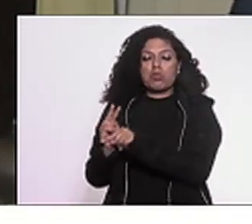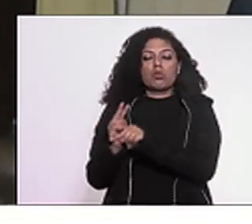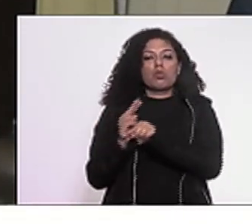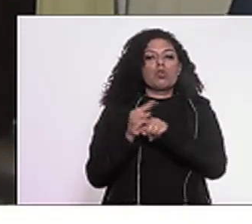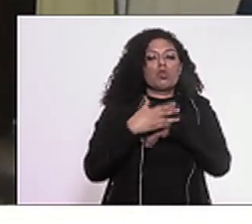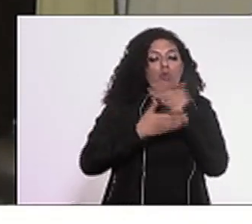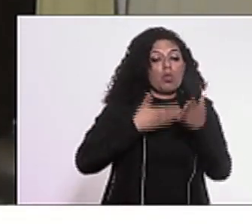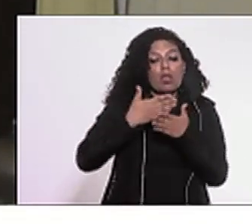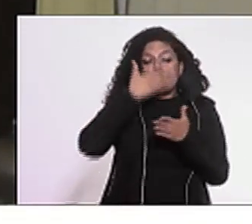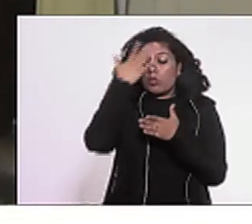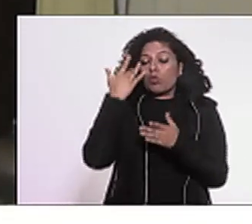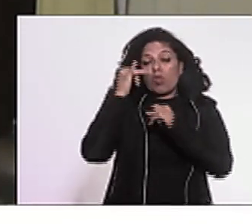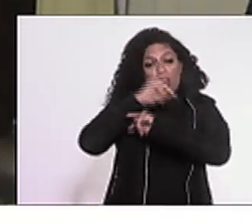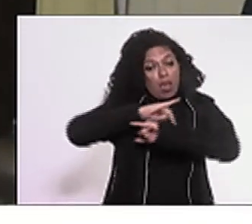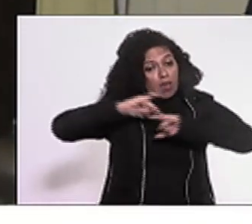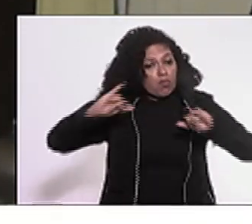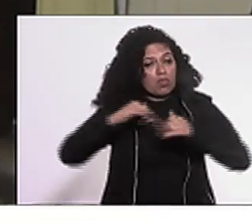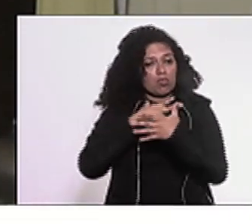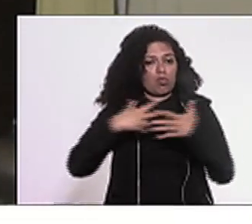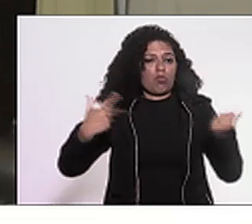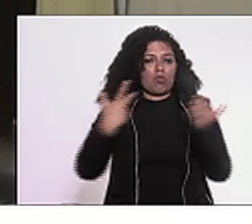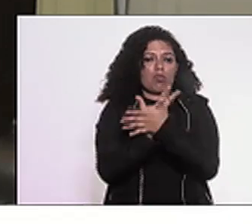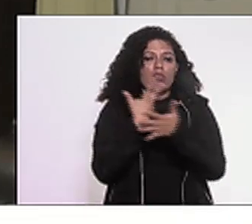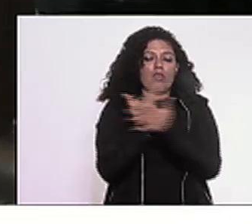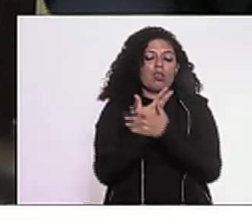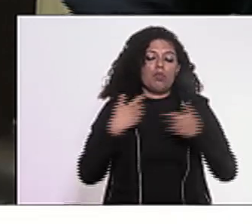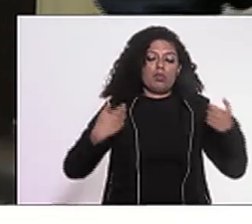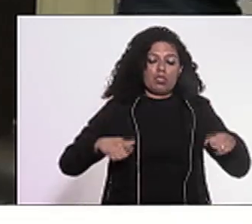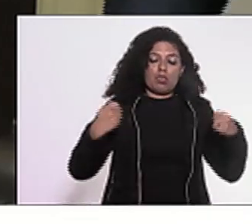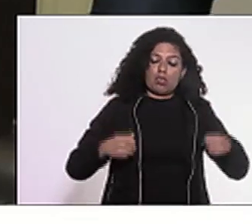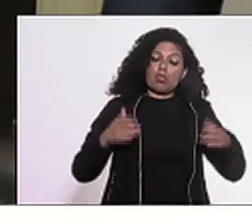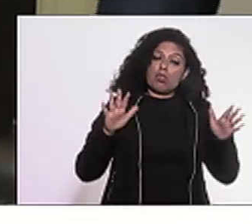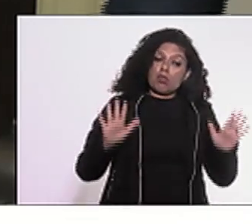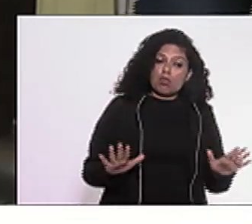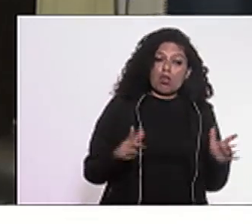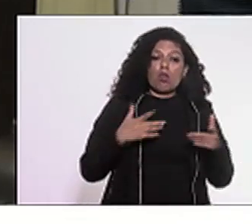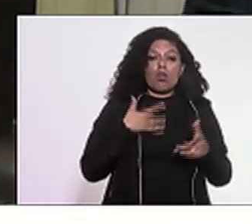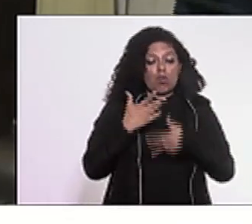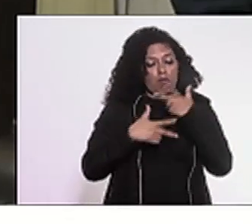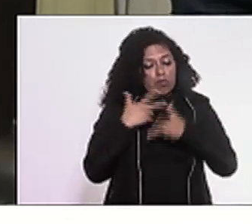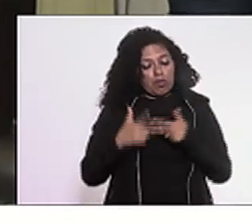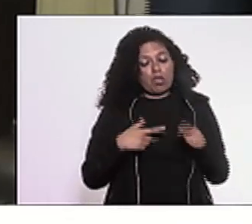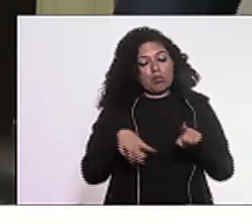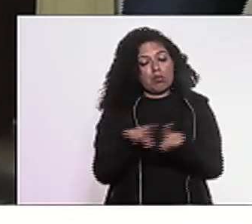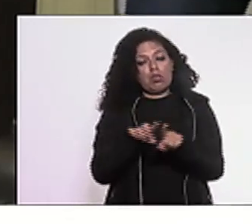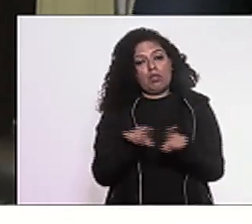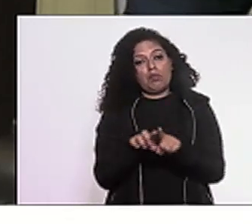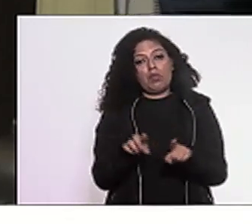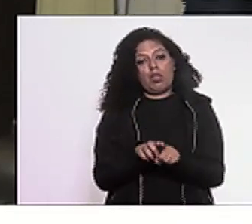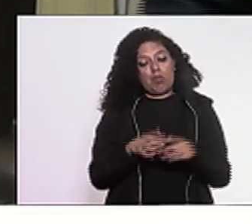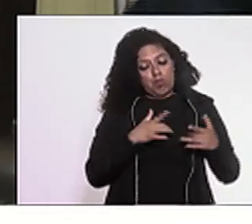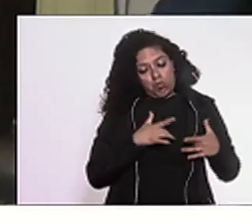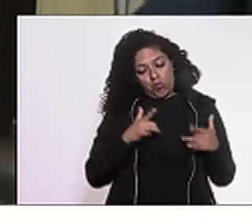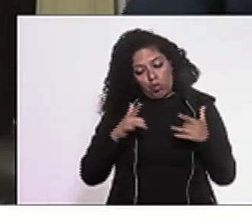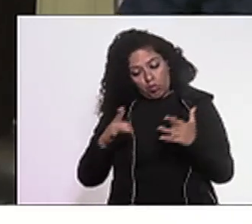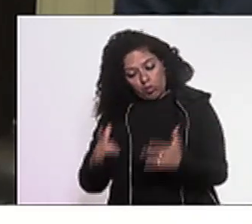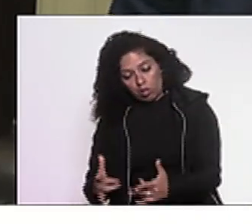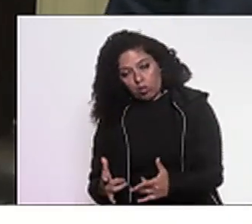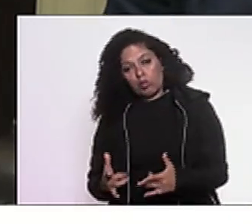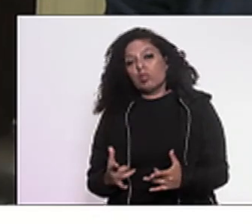fizer a denúncia, né? Então, assim, deixo a sugestão e também me coloco à